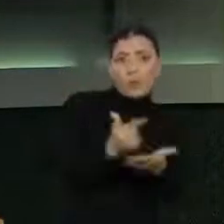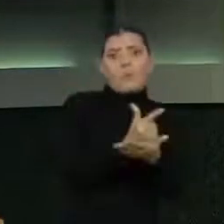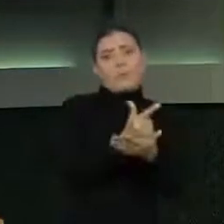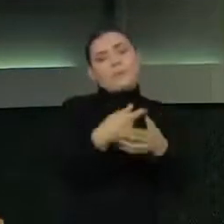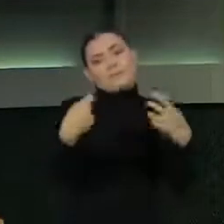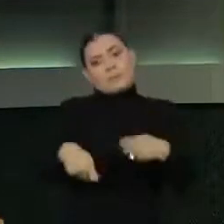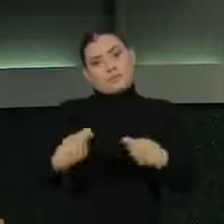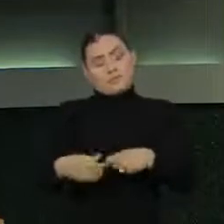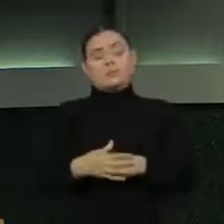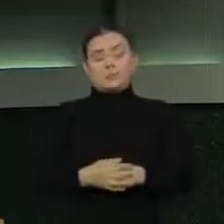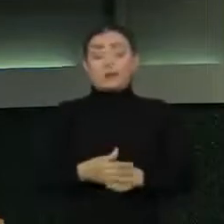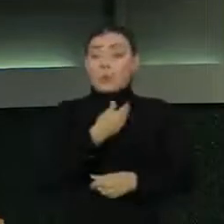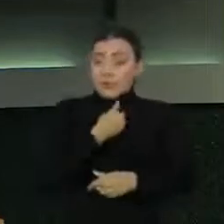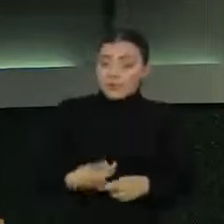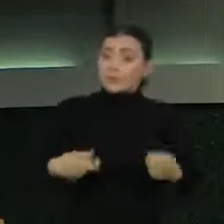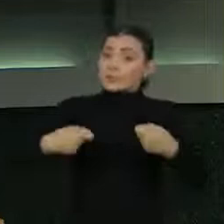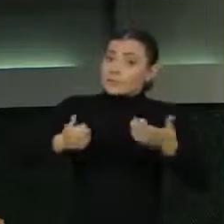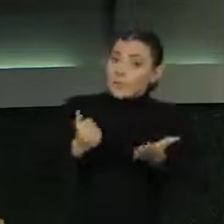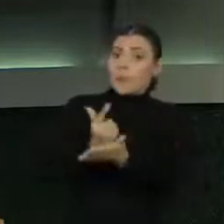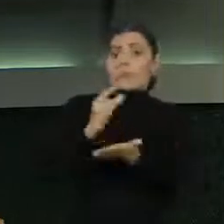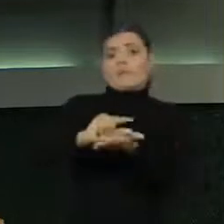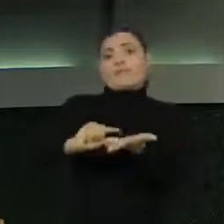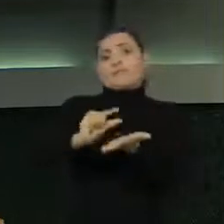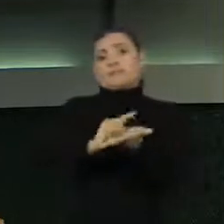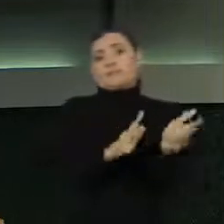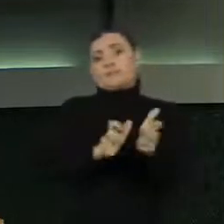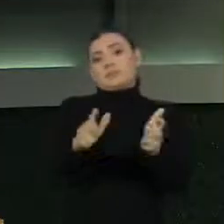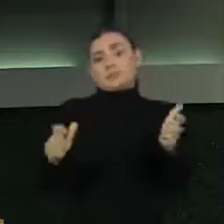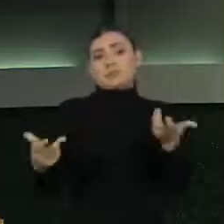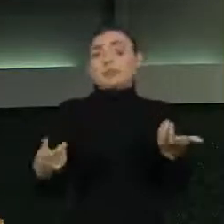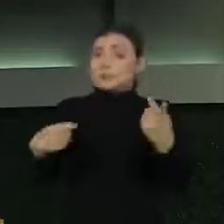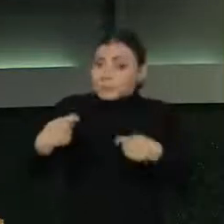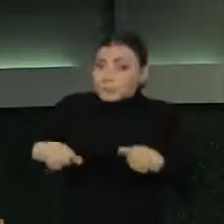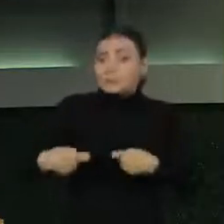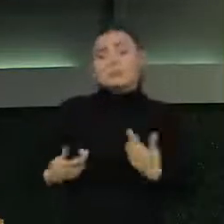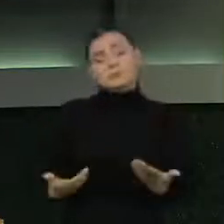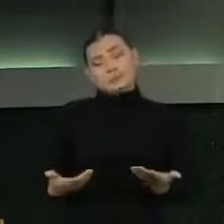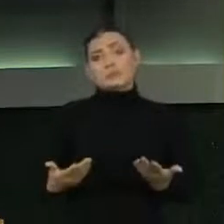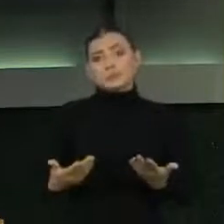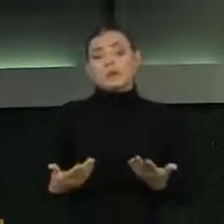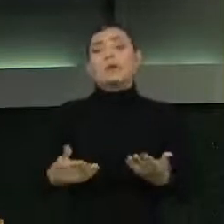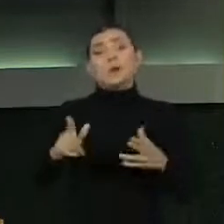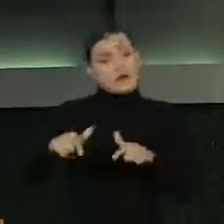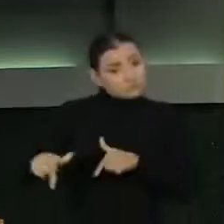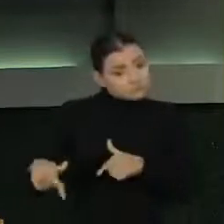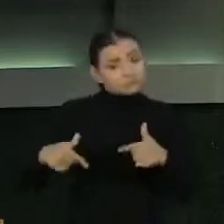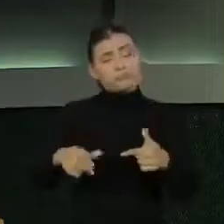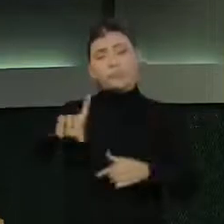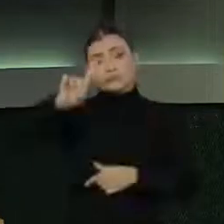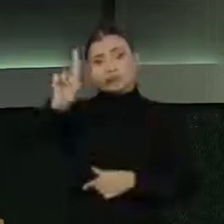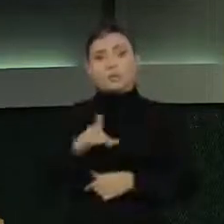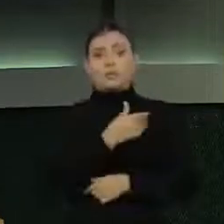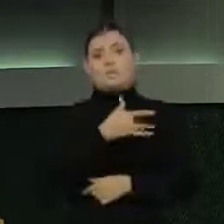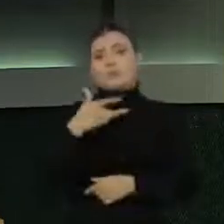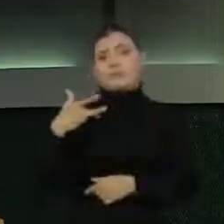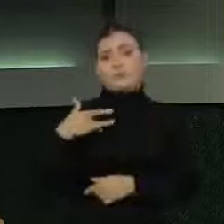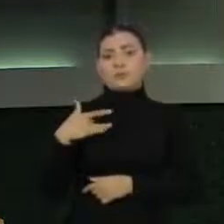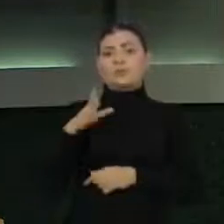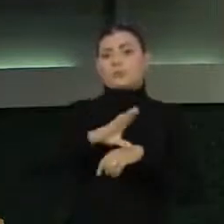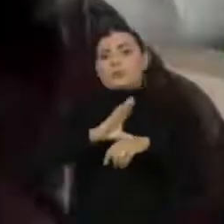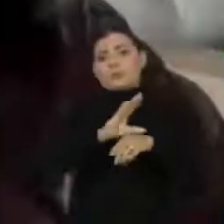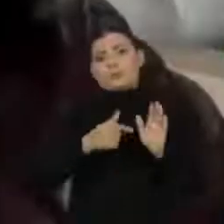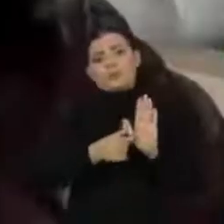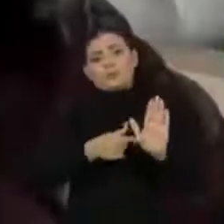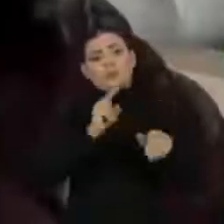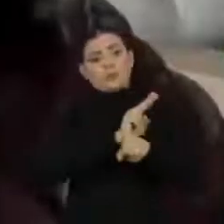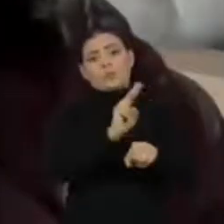né, o governo tem de comprar essas vacinas, né? Esse é um custo previsto aí para o exercício do direito à saúde previsto na